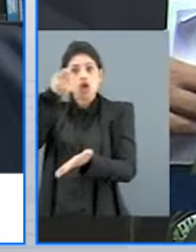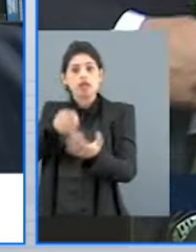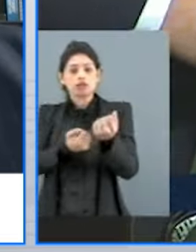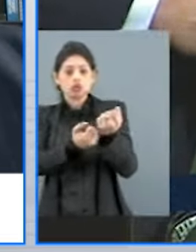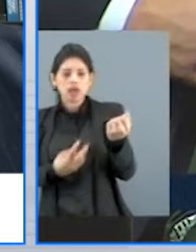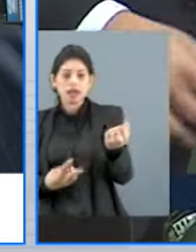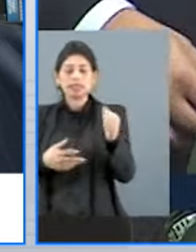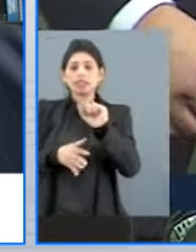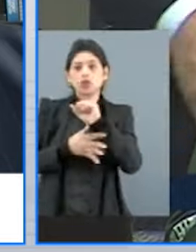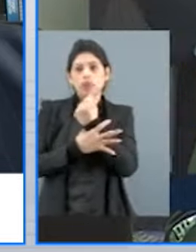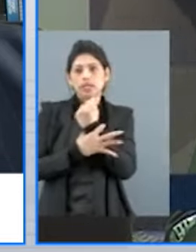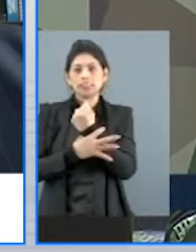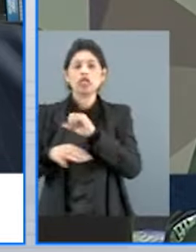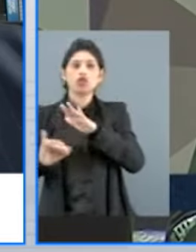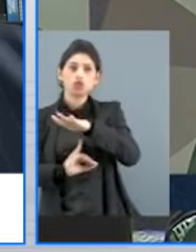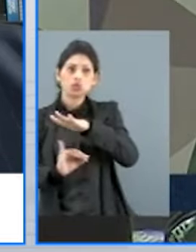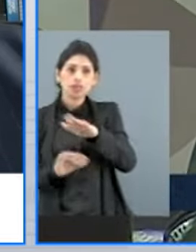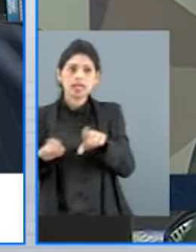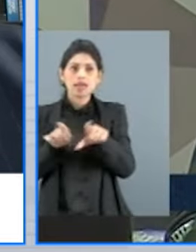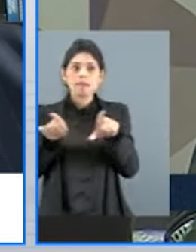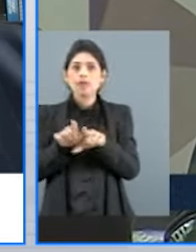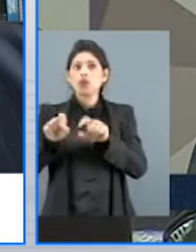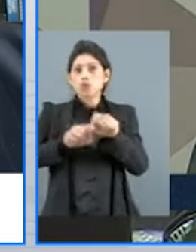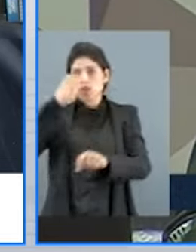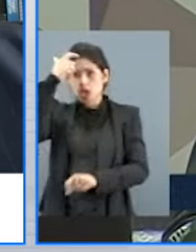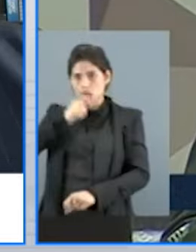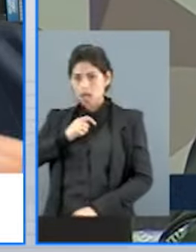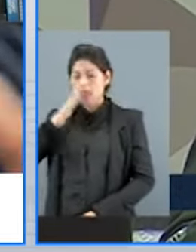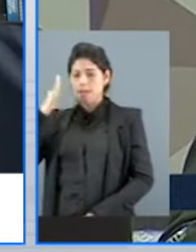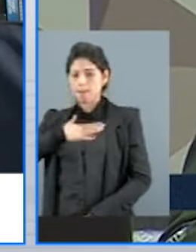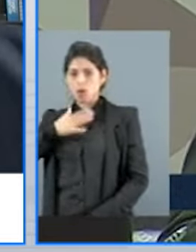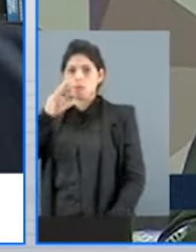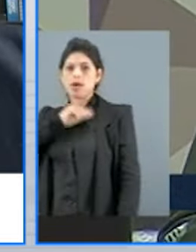meu entender, e, no entanto, ele teve a sua prisão,